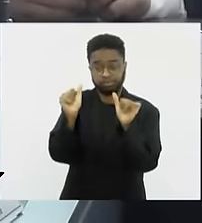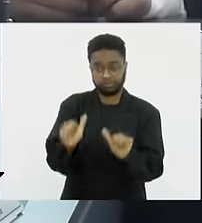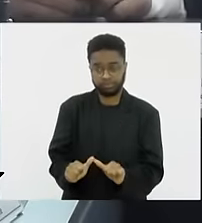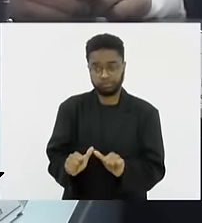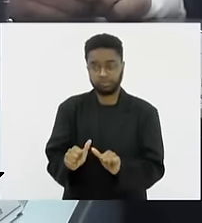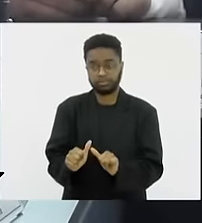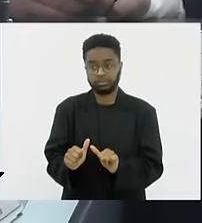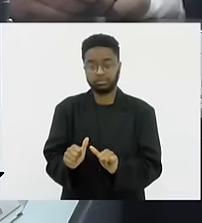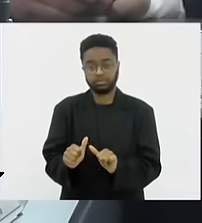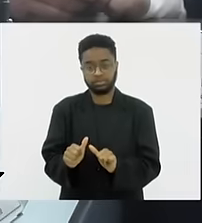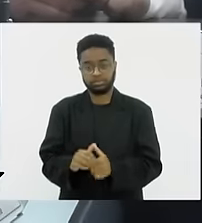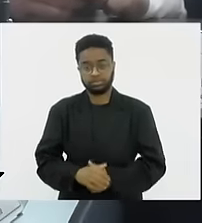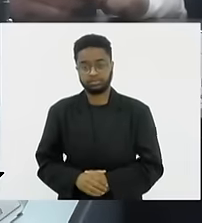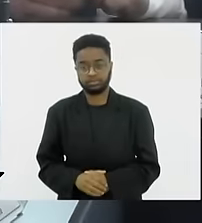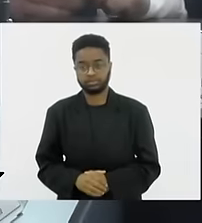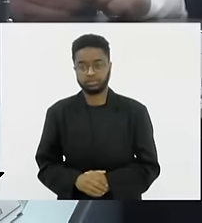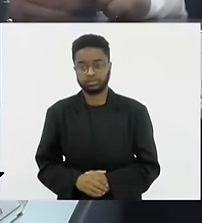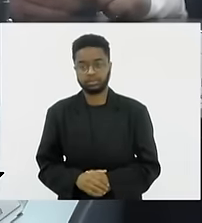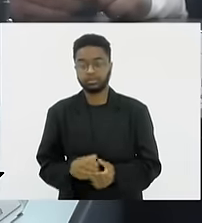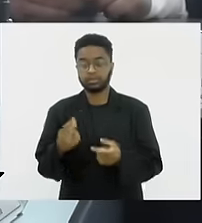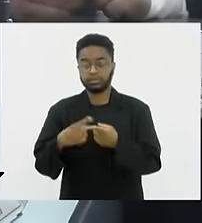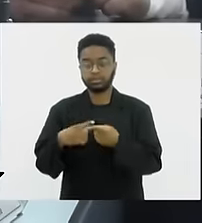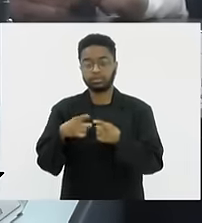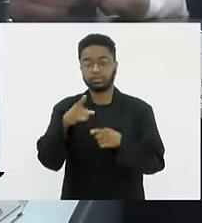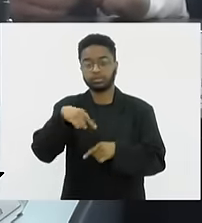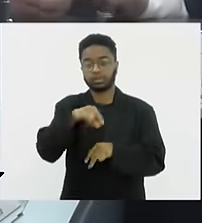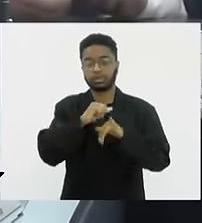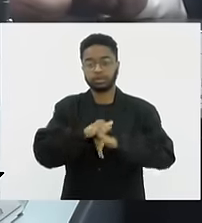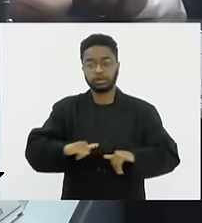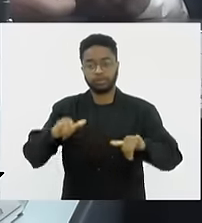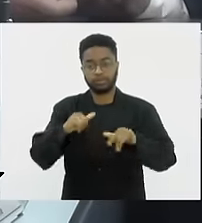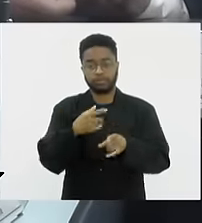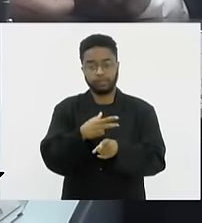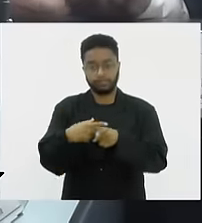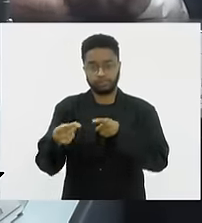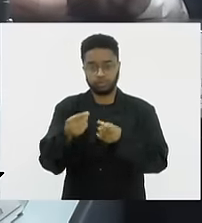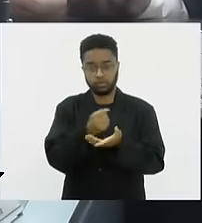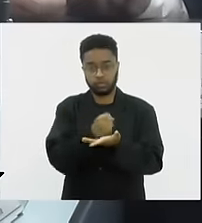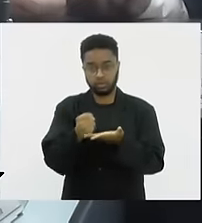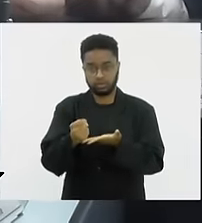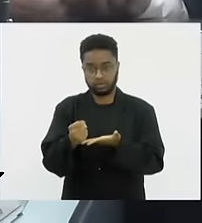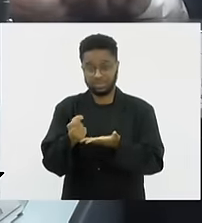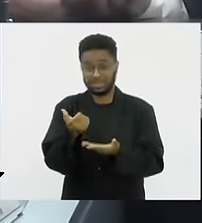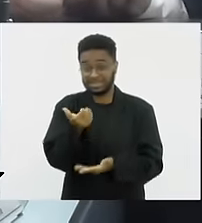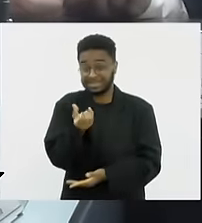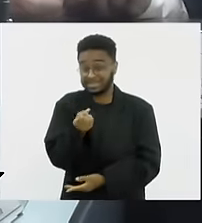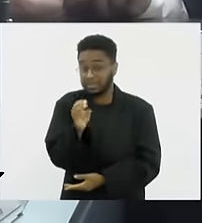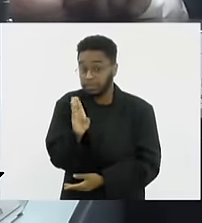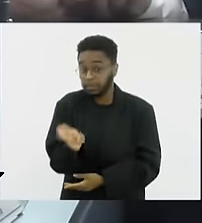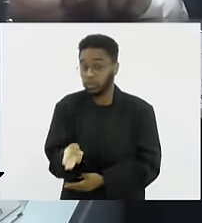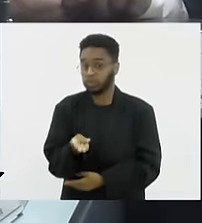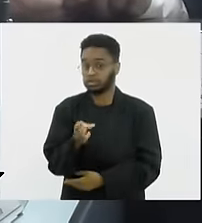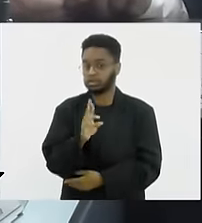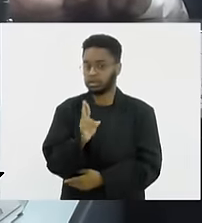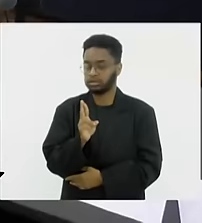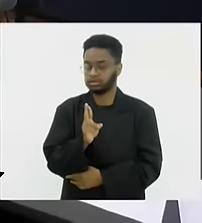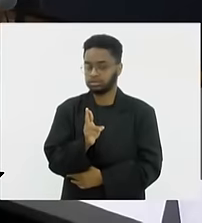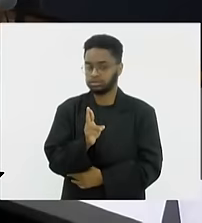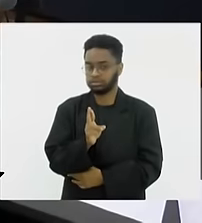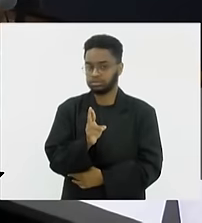Quanto mais mexe, mais fede. Você declara vencedora de um contrato de 16... Eu tô falando 16 milhões, gente. Tá aqui,